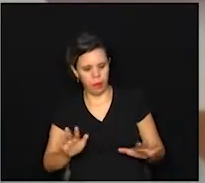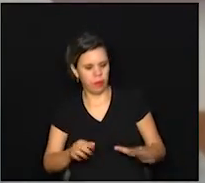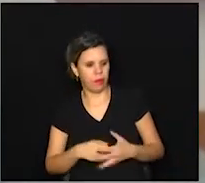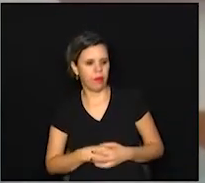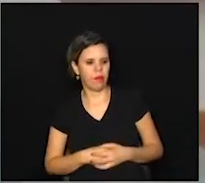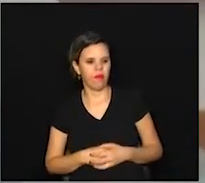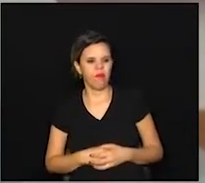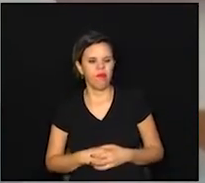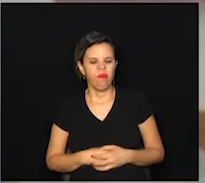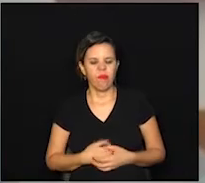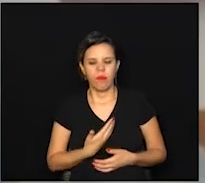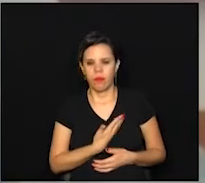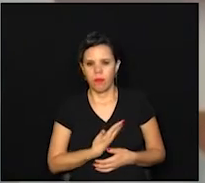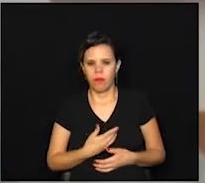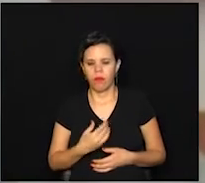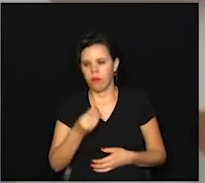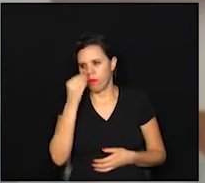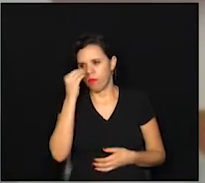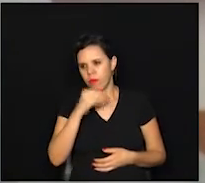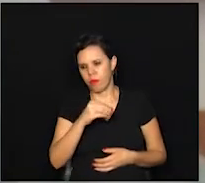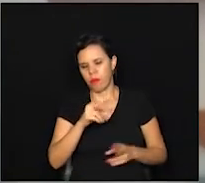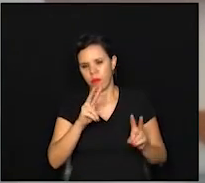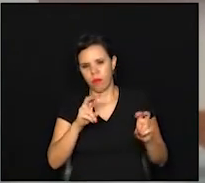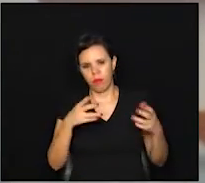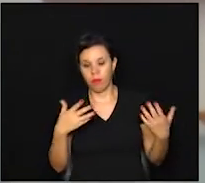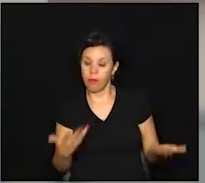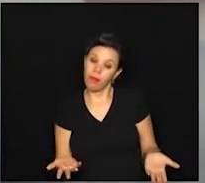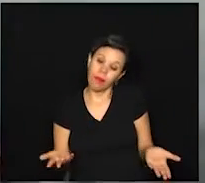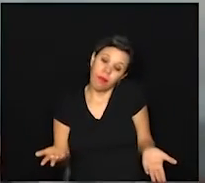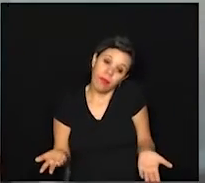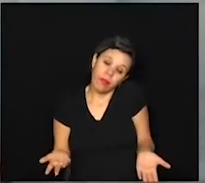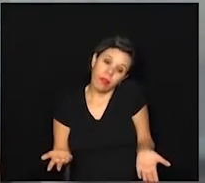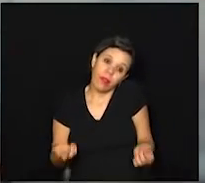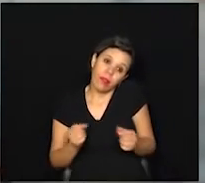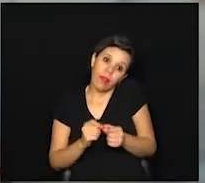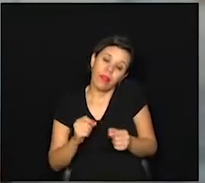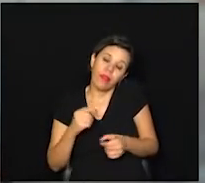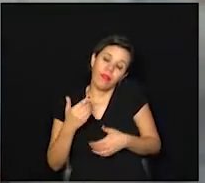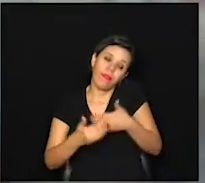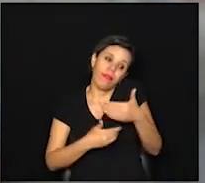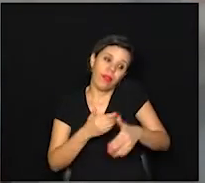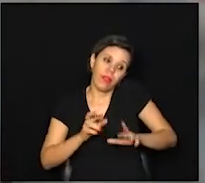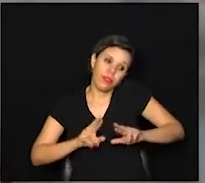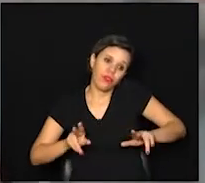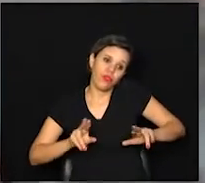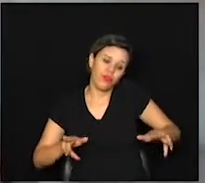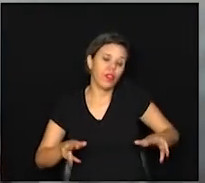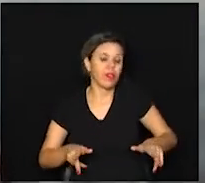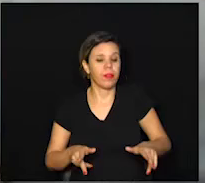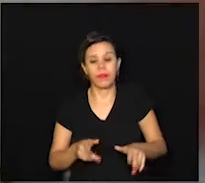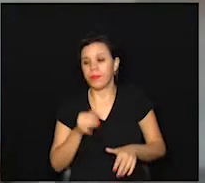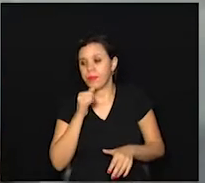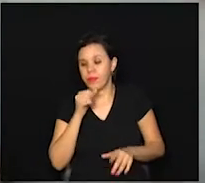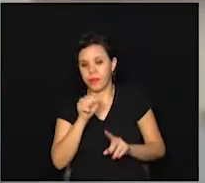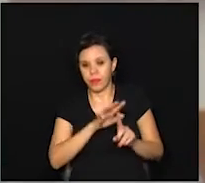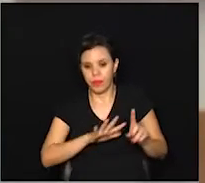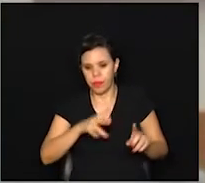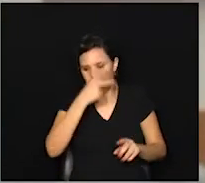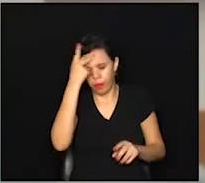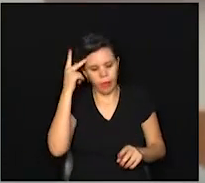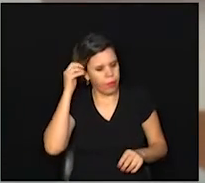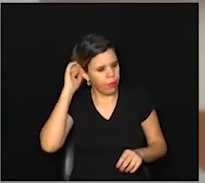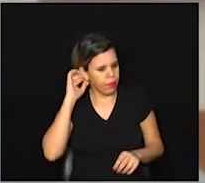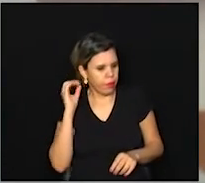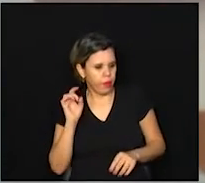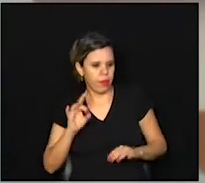que o governo se omite em relação a isso, aí a gente faz um processo a partir da sociedade civil e a partir só